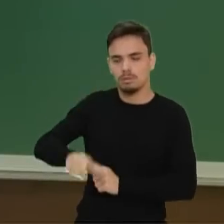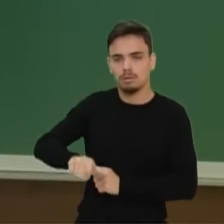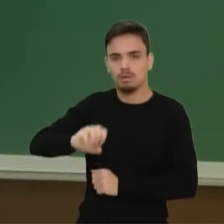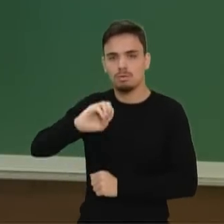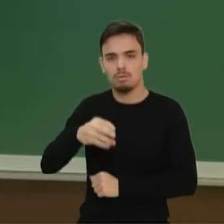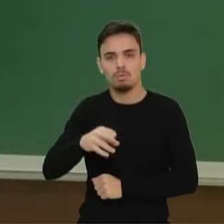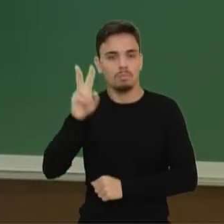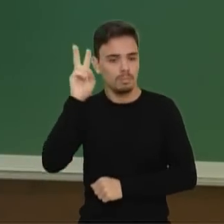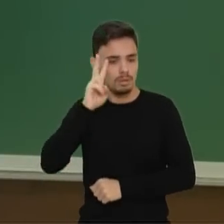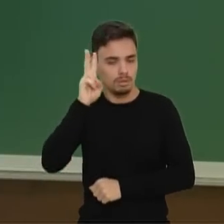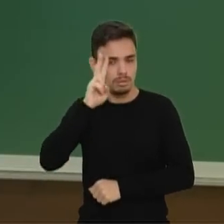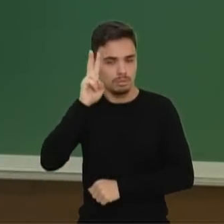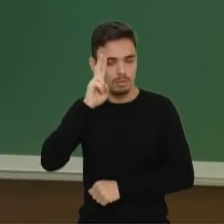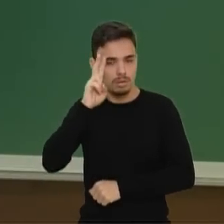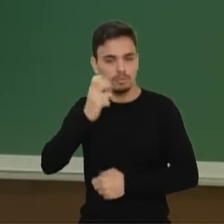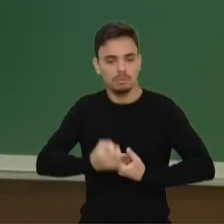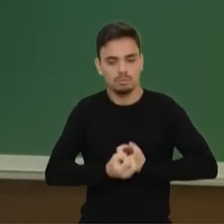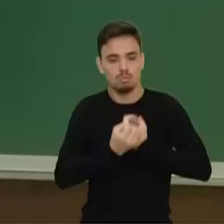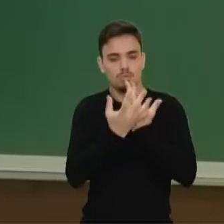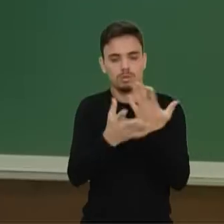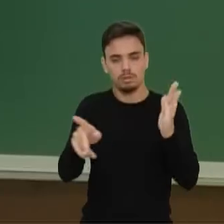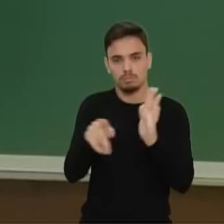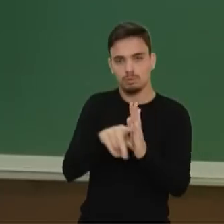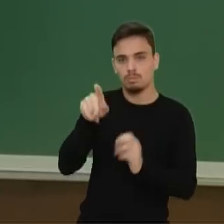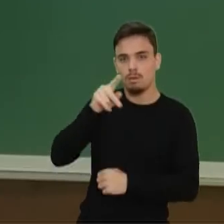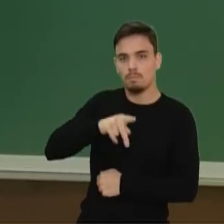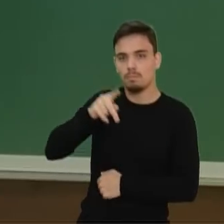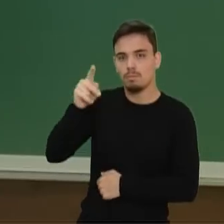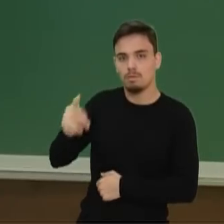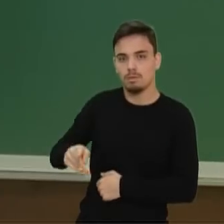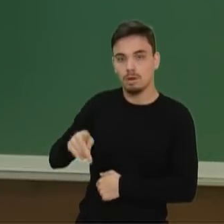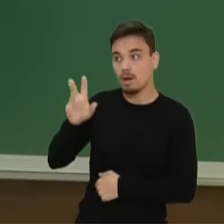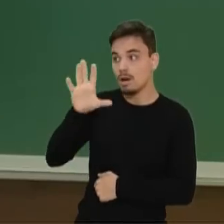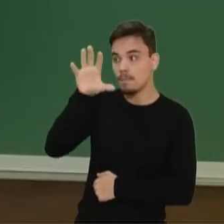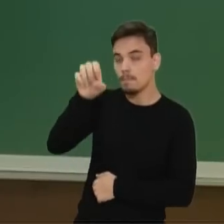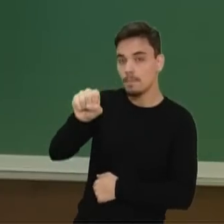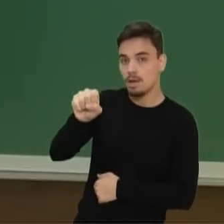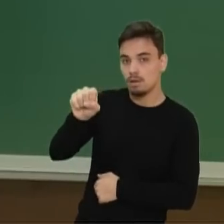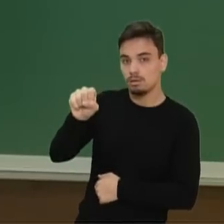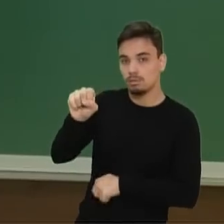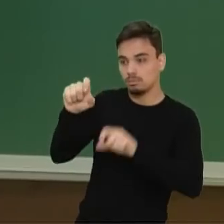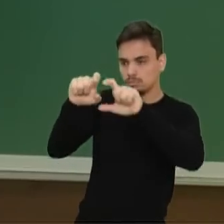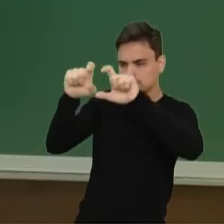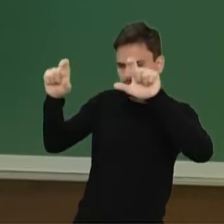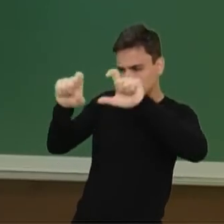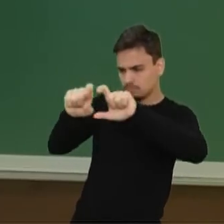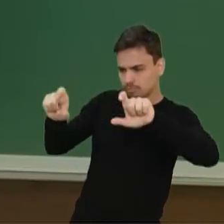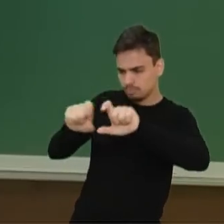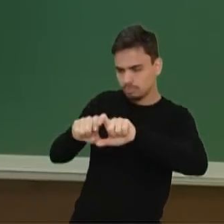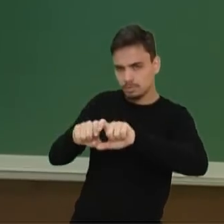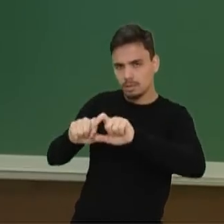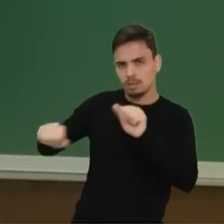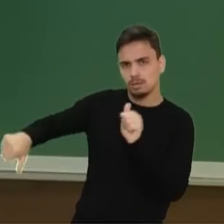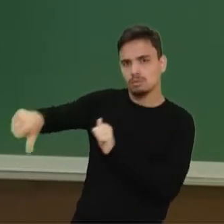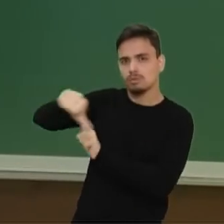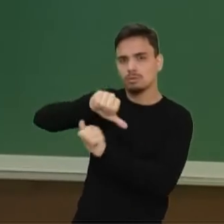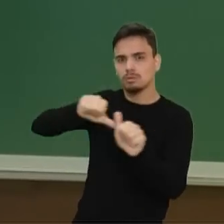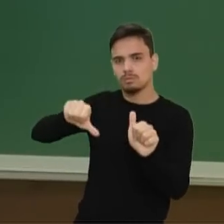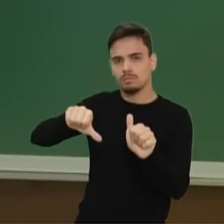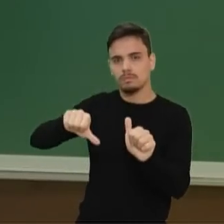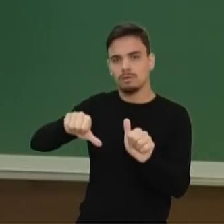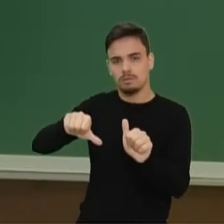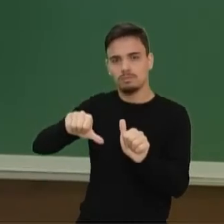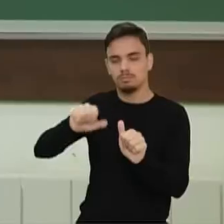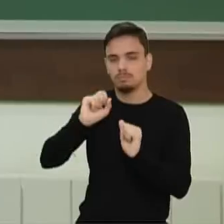pela professora. Então, peguem ali, transformem essas frases na ativa, tentem encontrar, faça a transformação